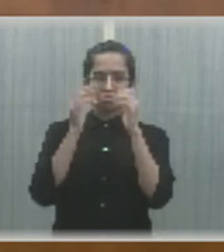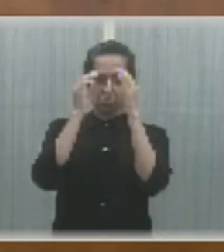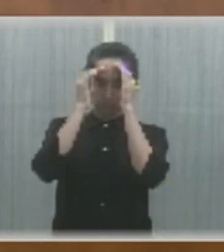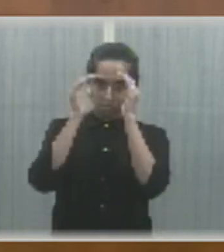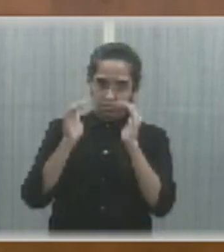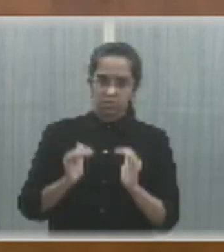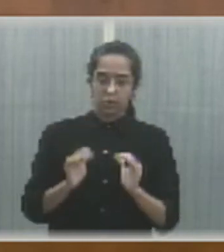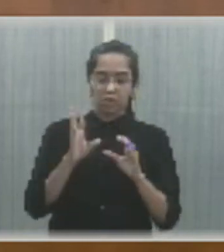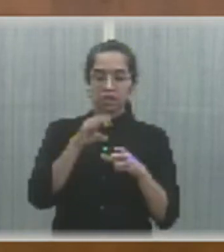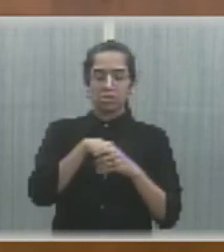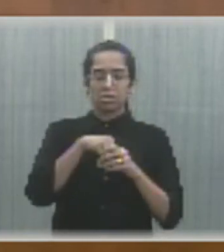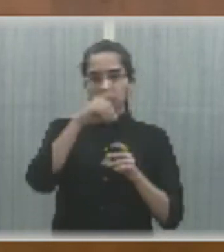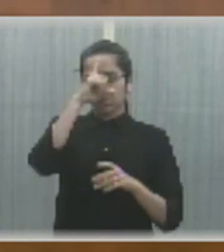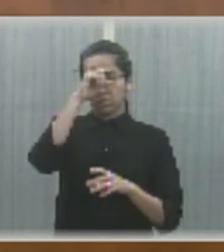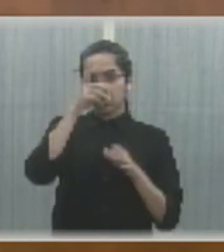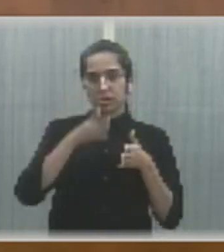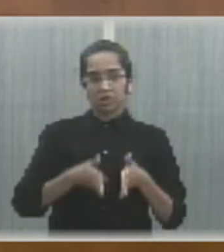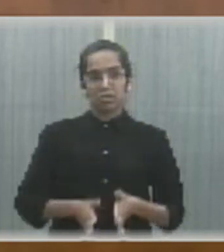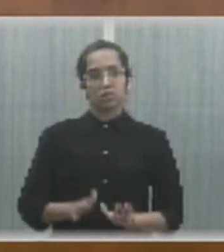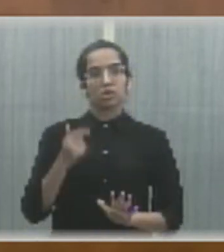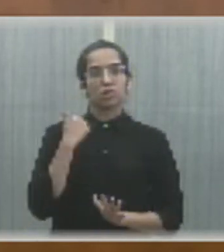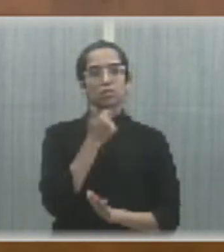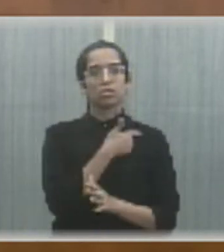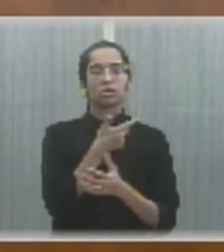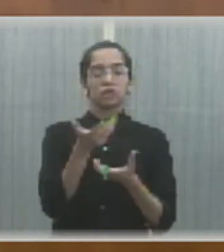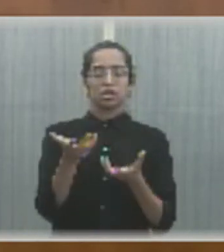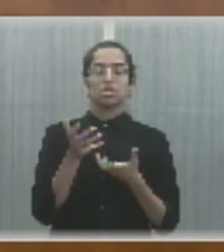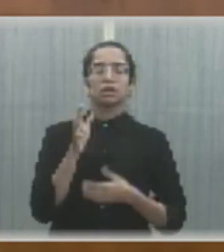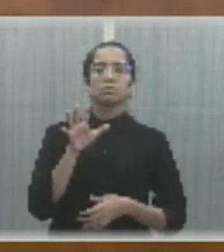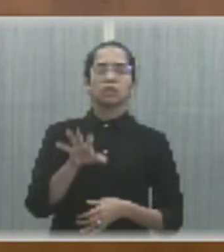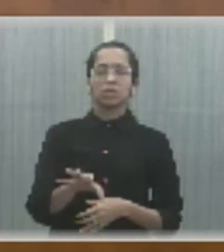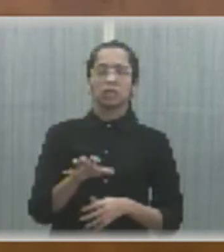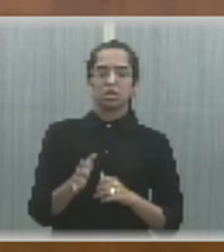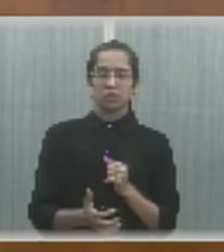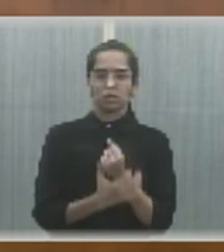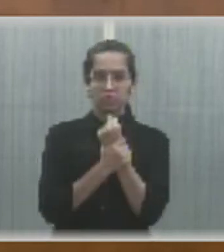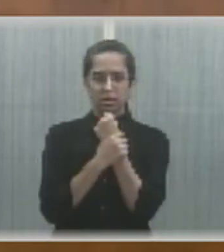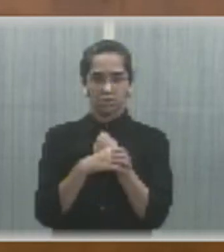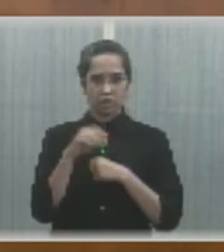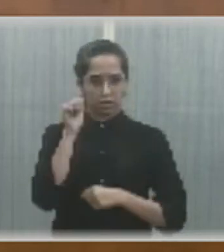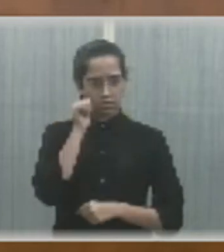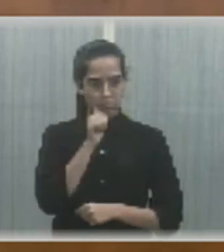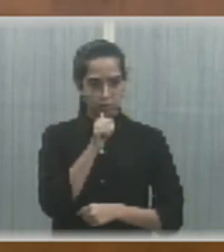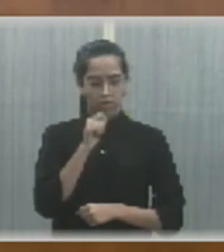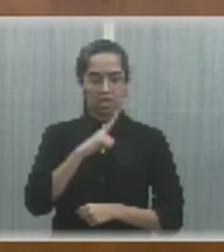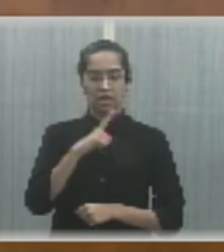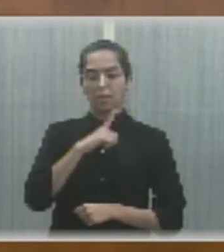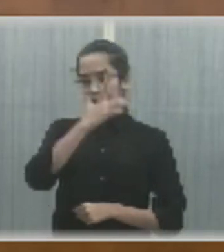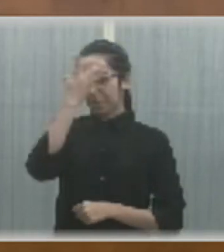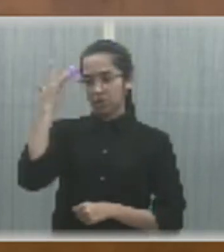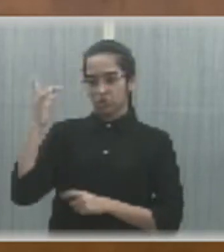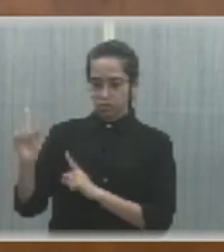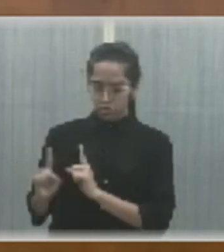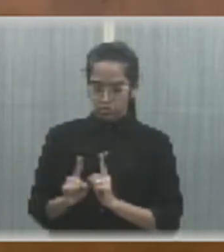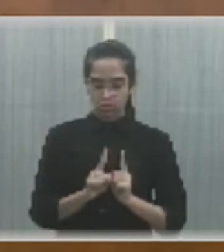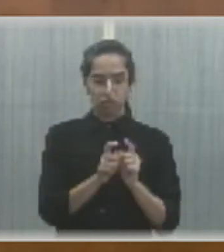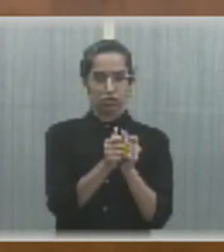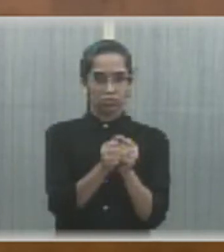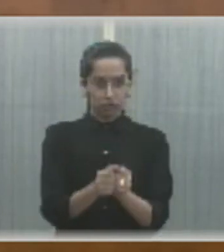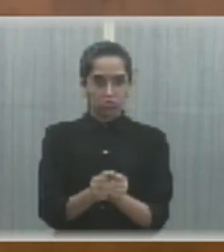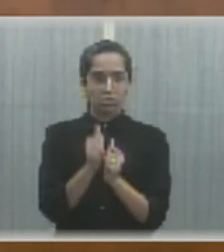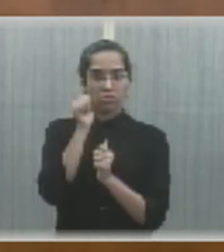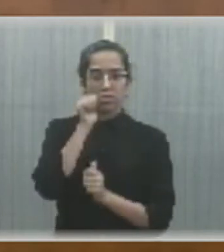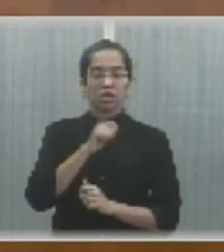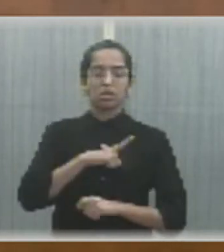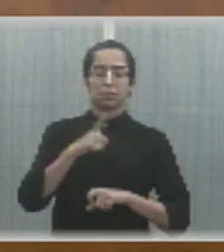nas maternidades, que é isso que nós queremos a segurança da mulher, nós queremos que a mulher tenha acompanhante, nós queremos que a mulher tenha médico, que a mulher